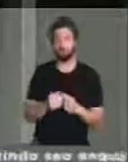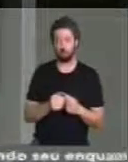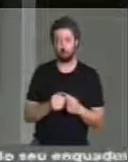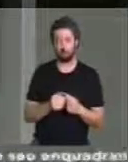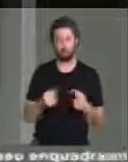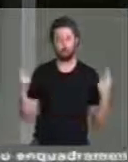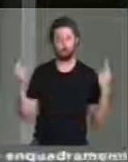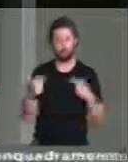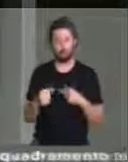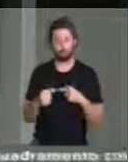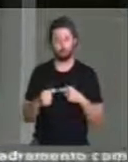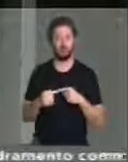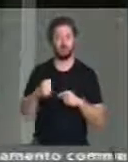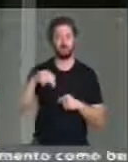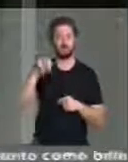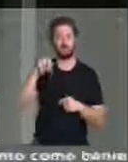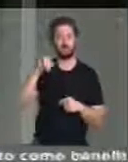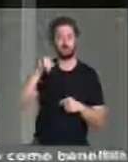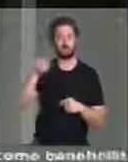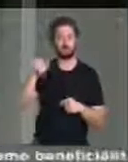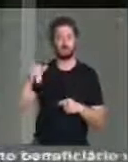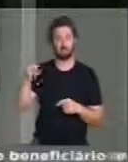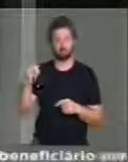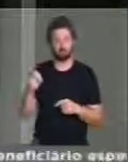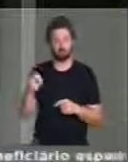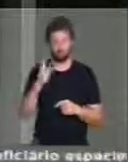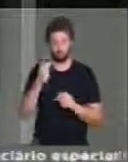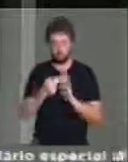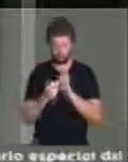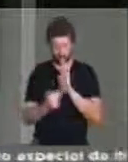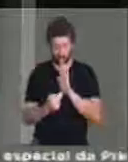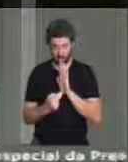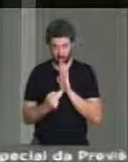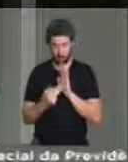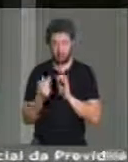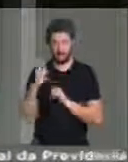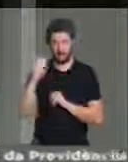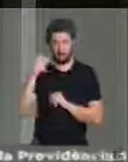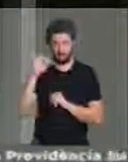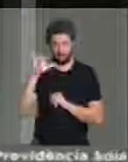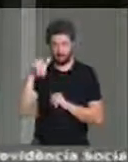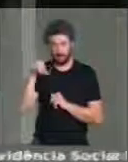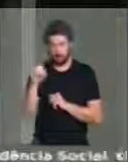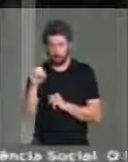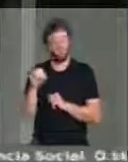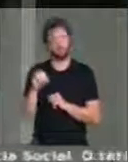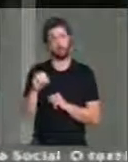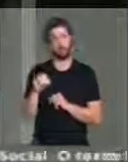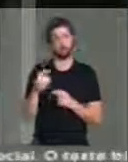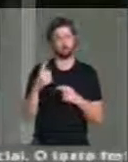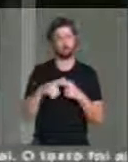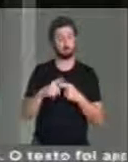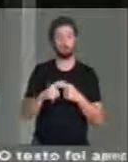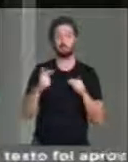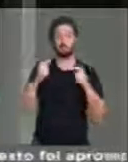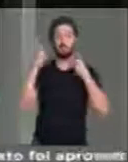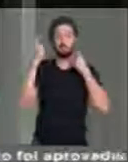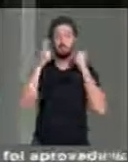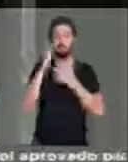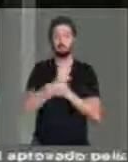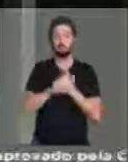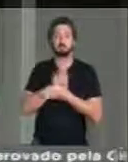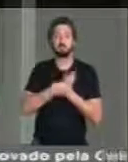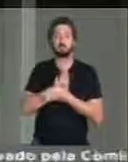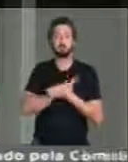antidesenvolvimentista, anti-keynesiano, e eu estou falando nos parâmetros do capitalismo, que não tem a menor